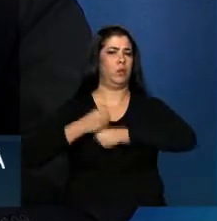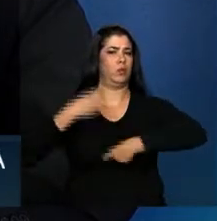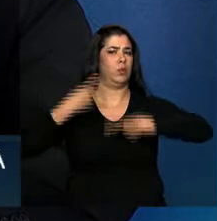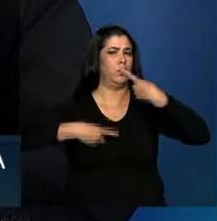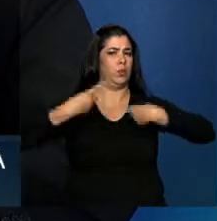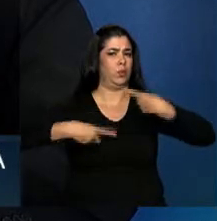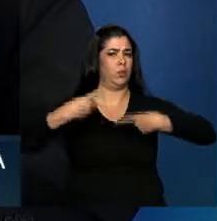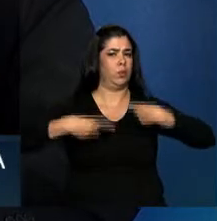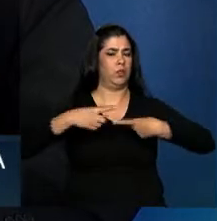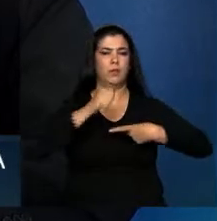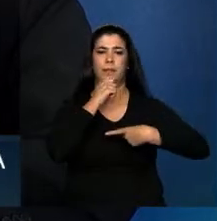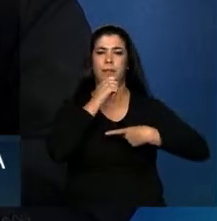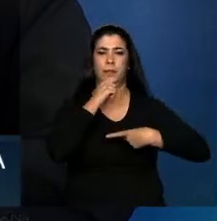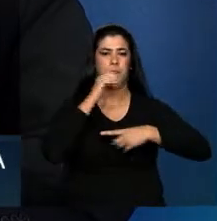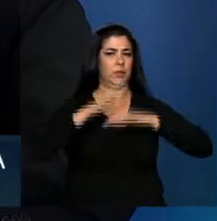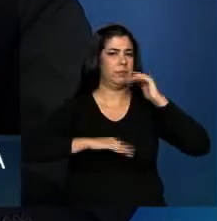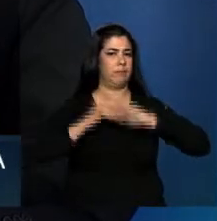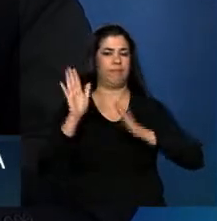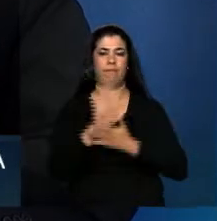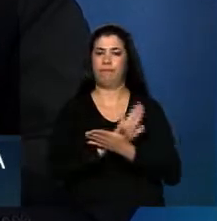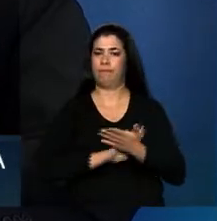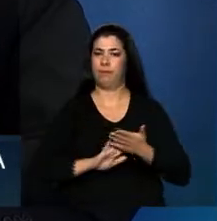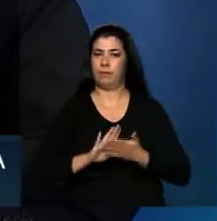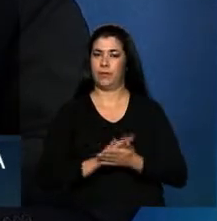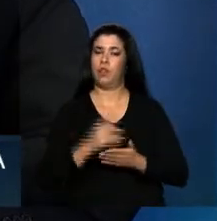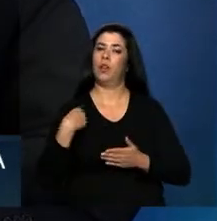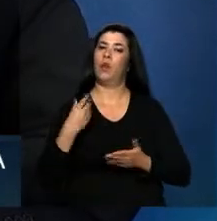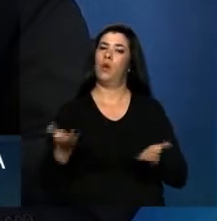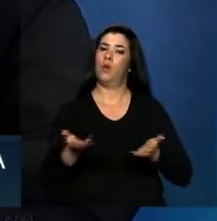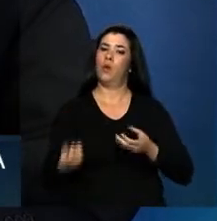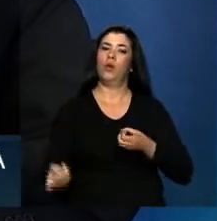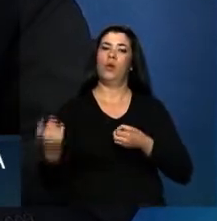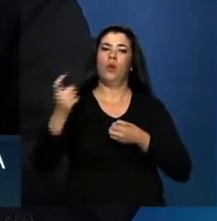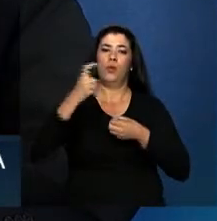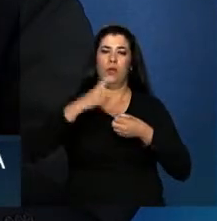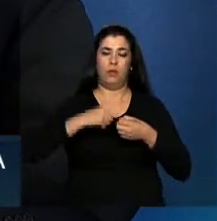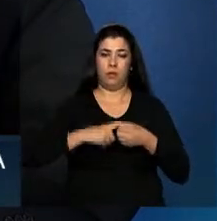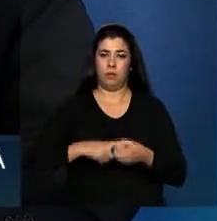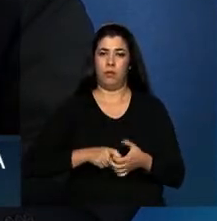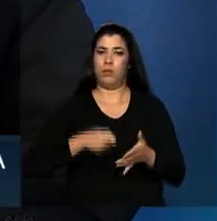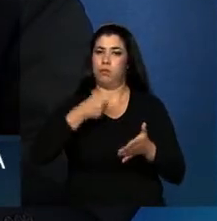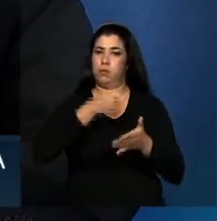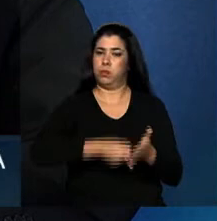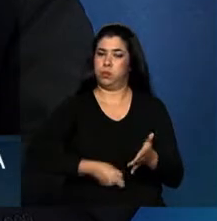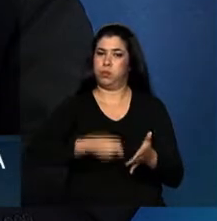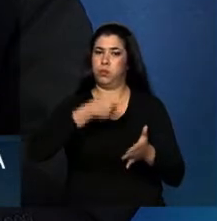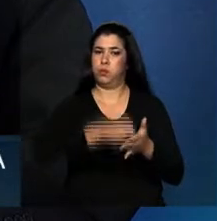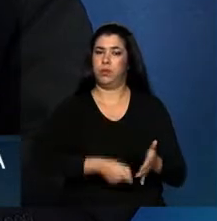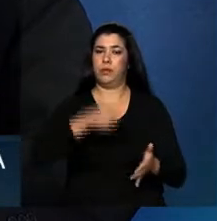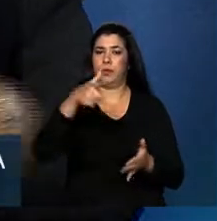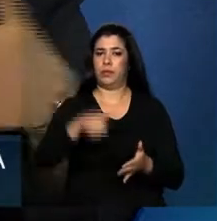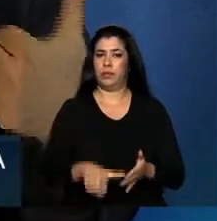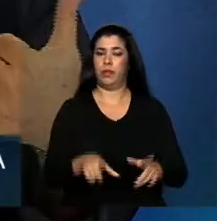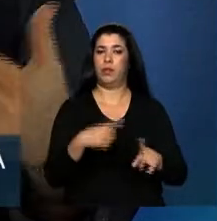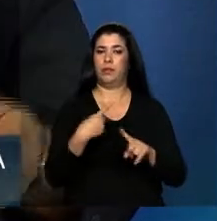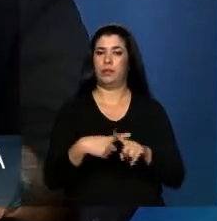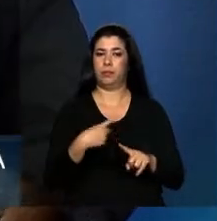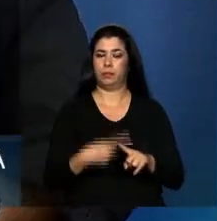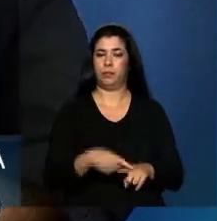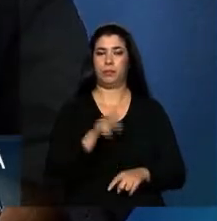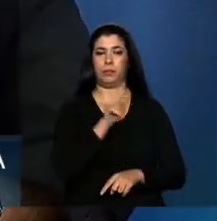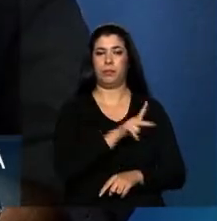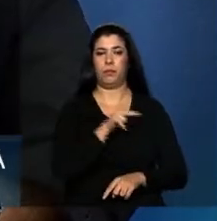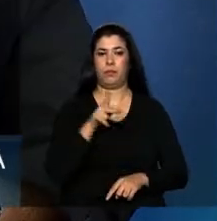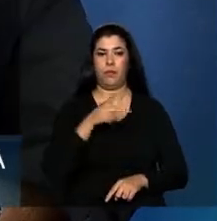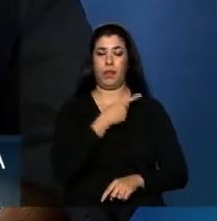sido concretizado e que nós voltamos a insistir, e a presidenta do INCRA, que